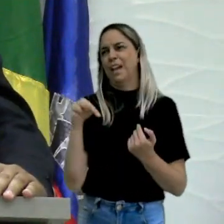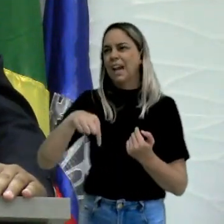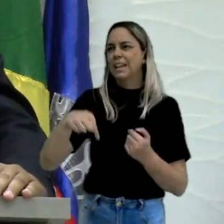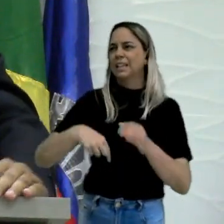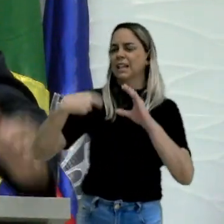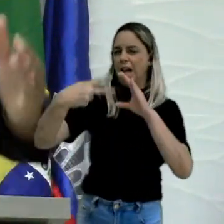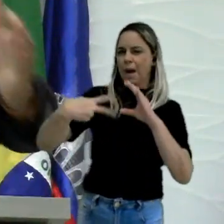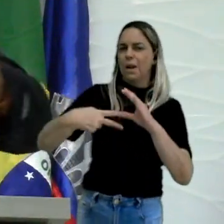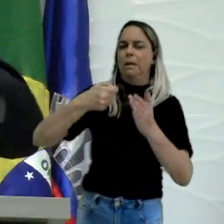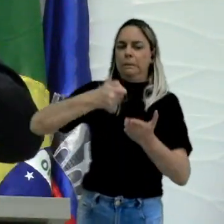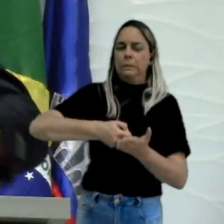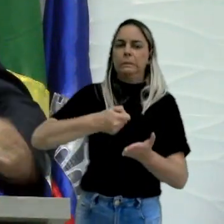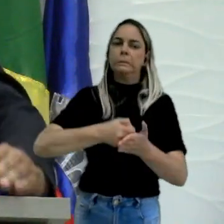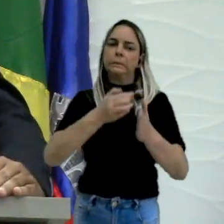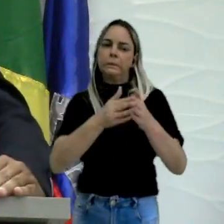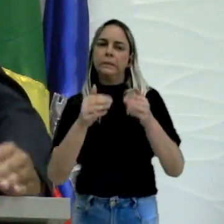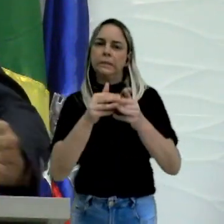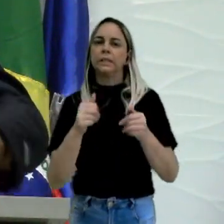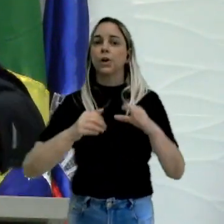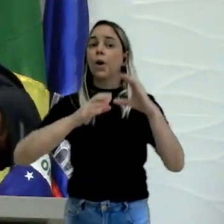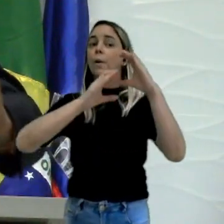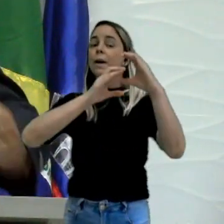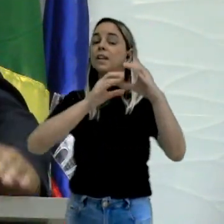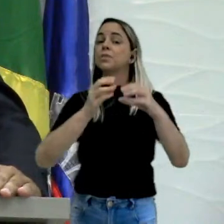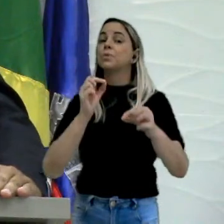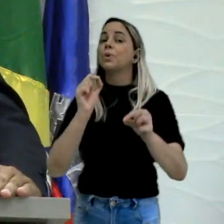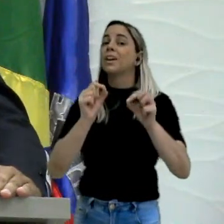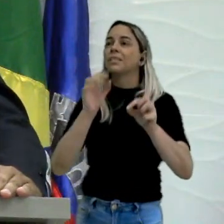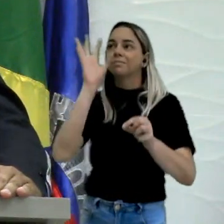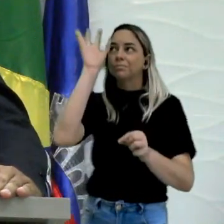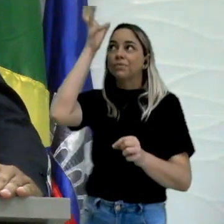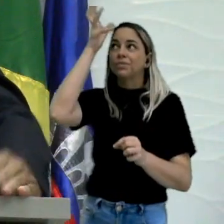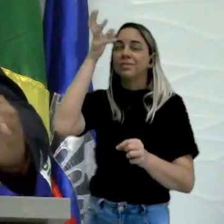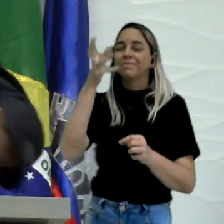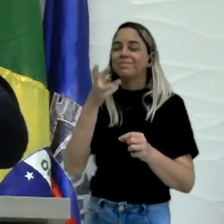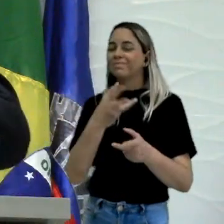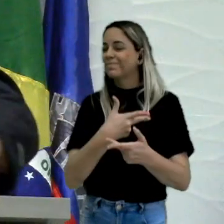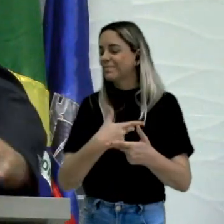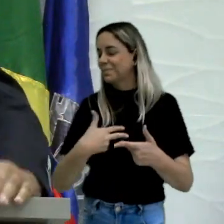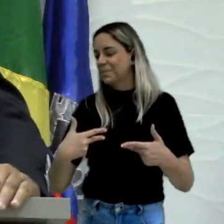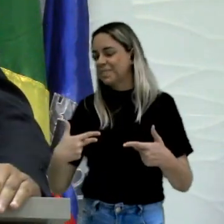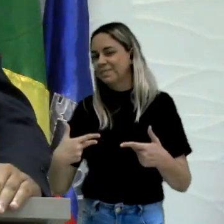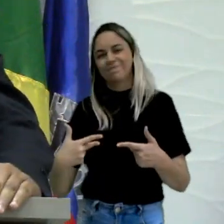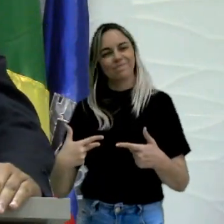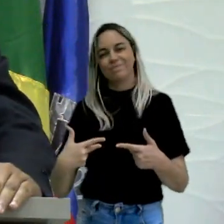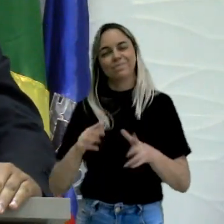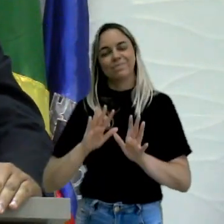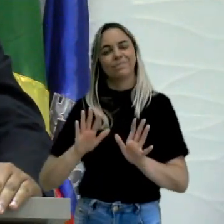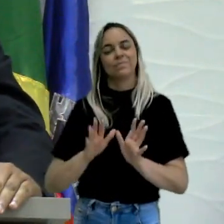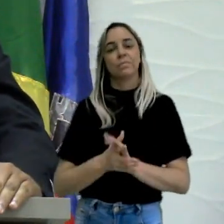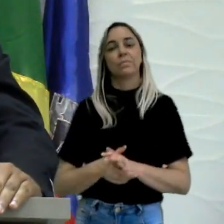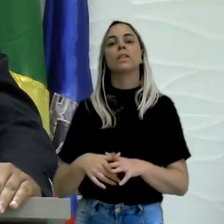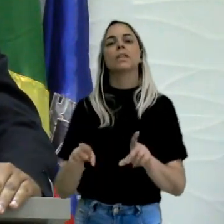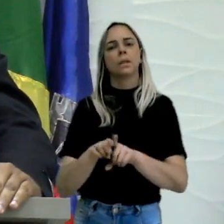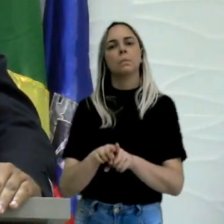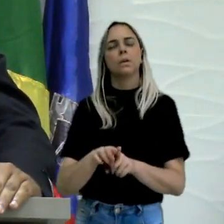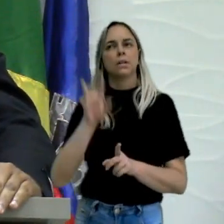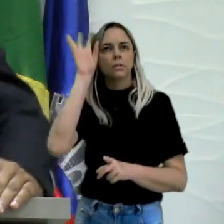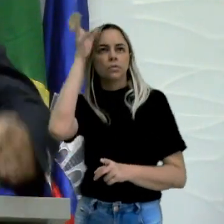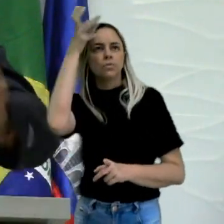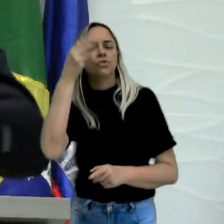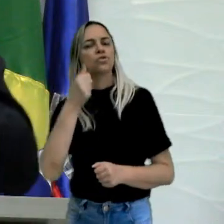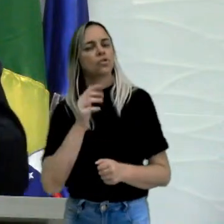cobrando, e a Compesa ainda não resolveu muita coisa, mas já resolveu também várias coisas também no nosso